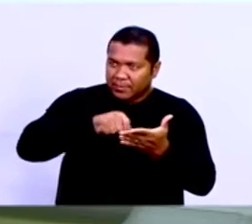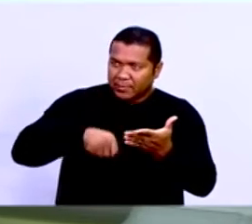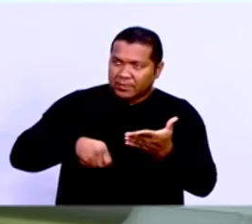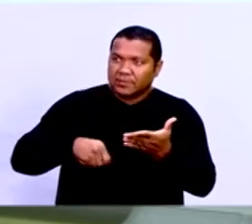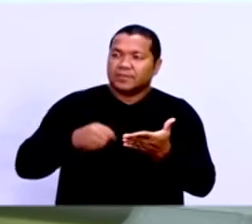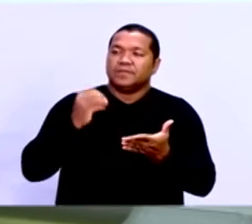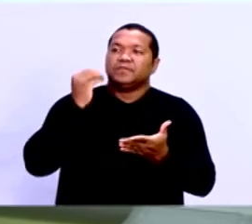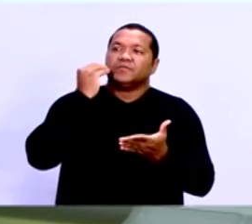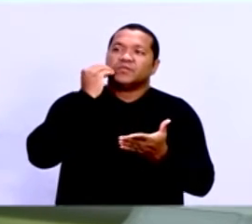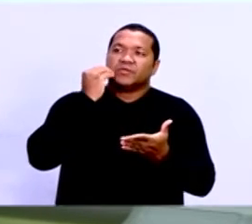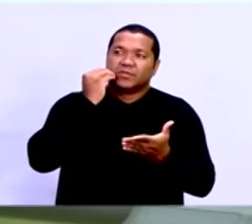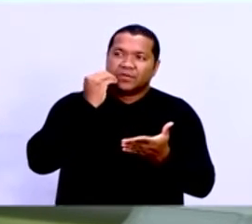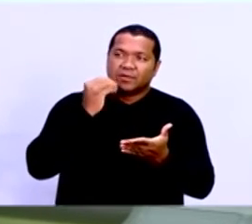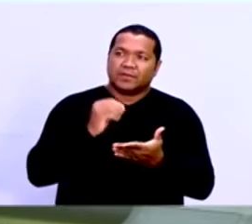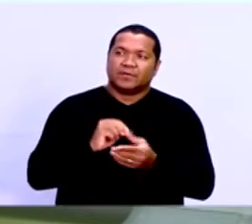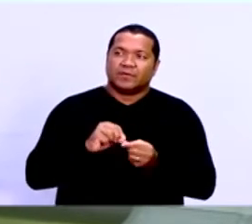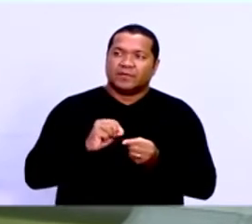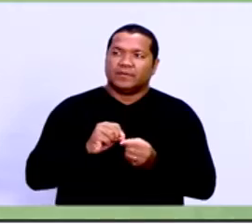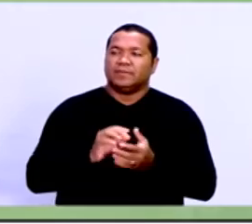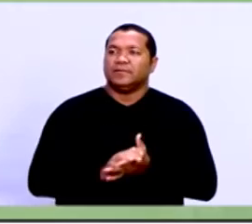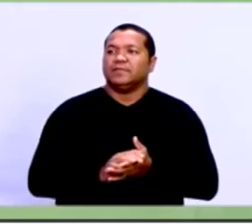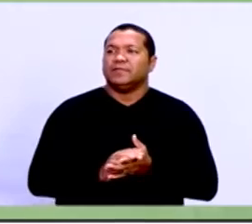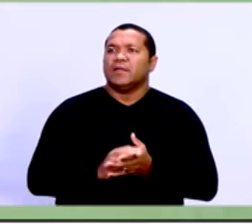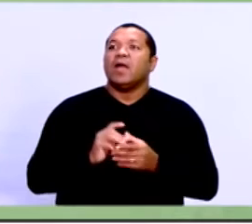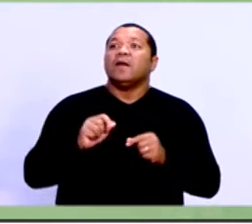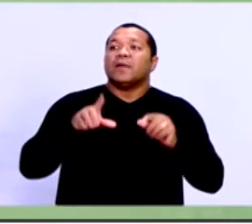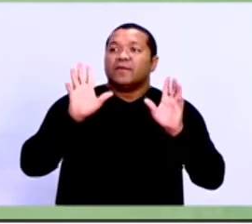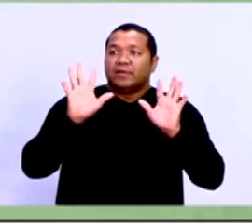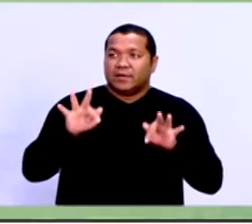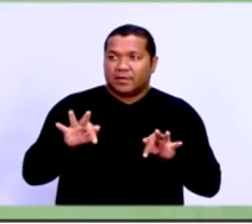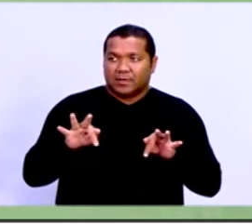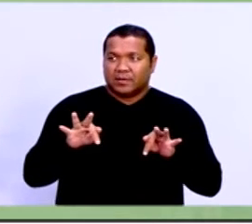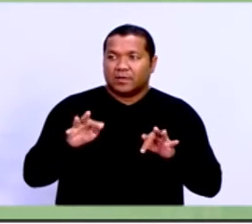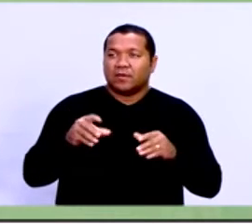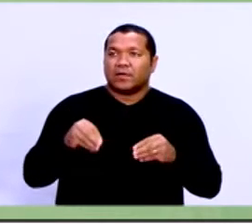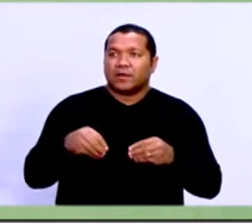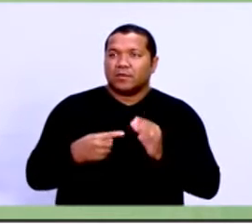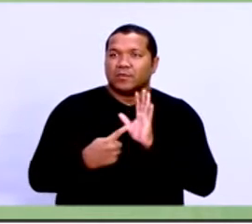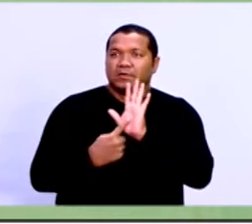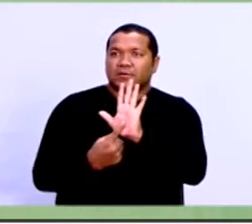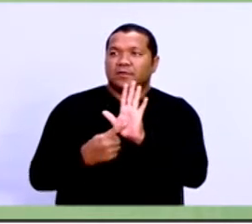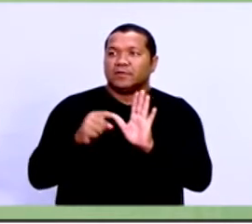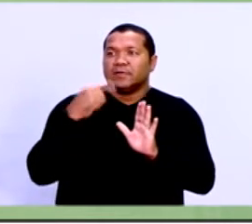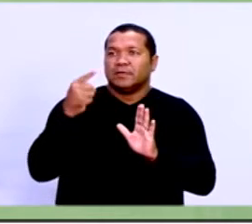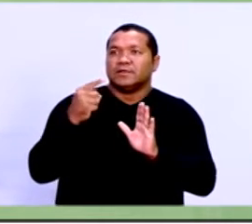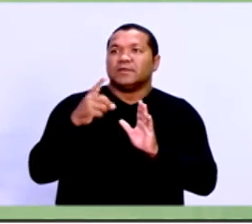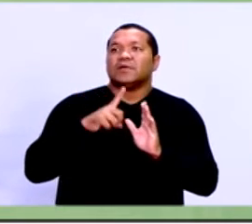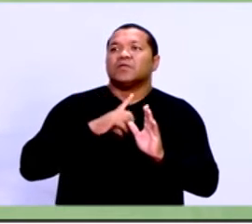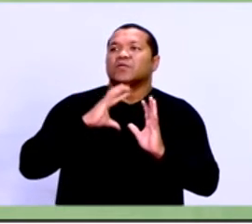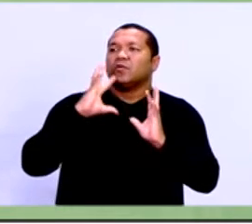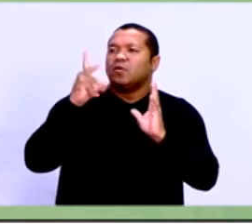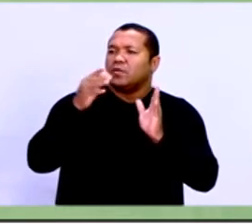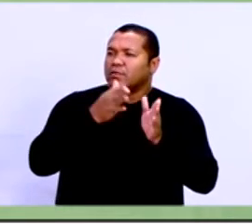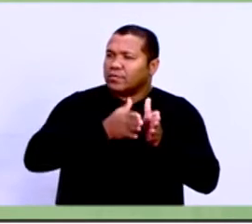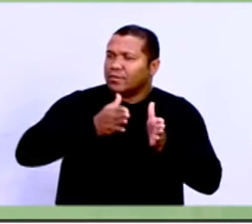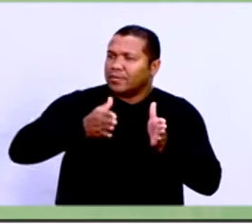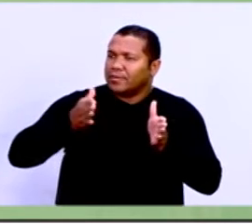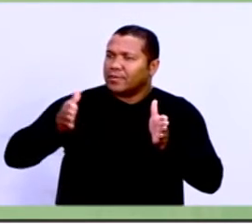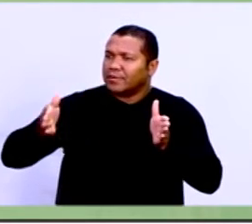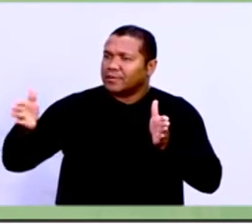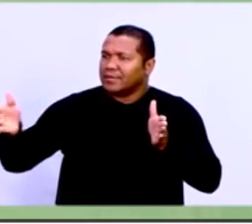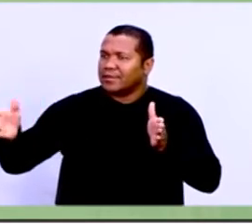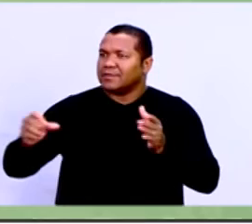testes que foram feitos para concluir eu quero deixar para vocês que o ciclo ou processo de desenvolvimento